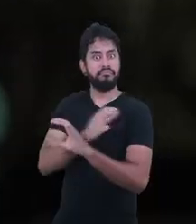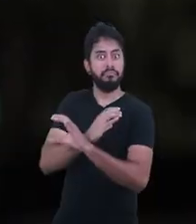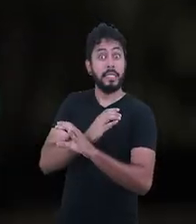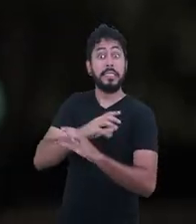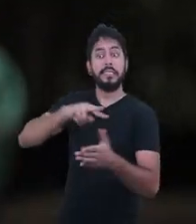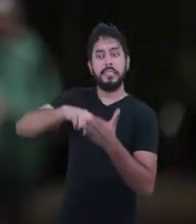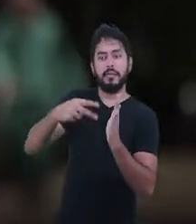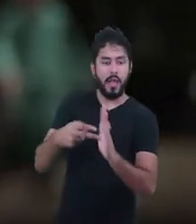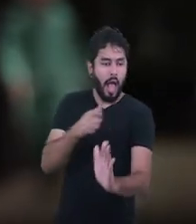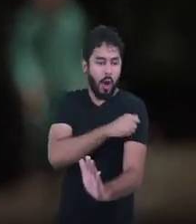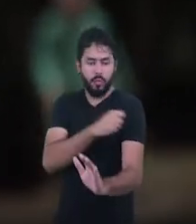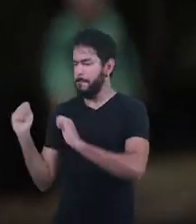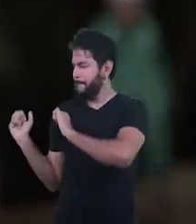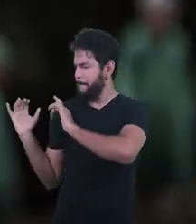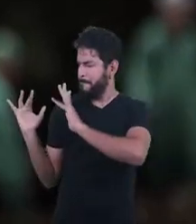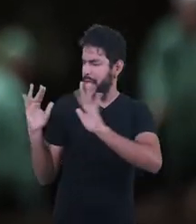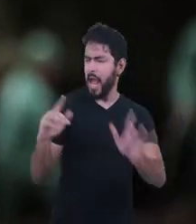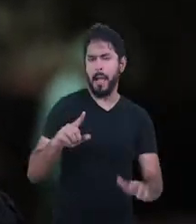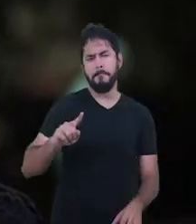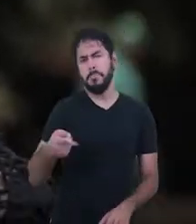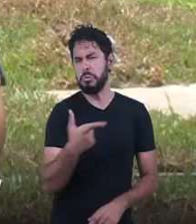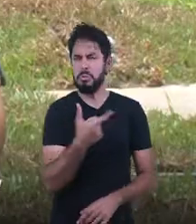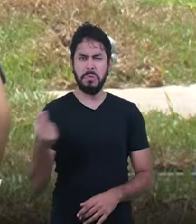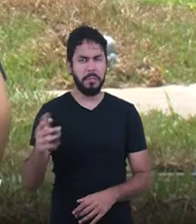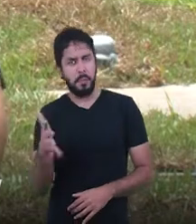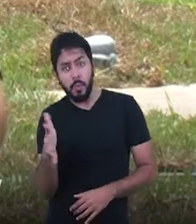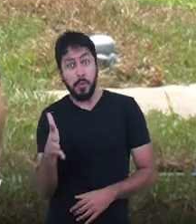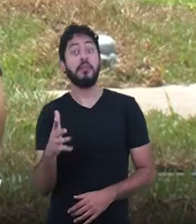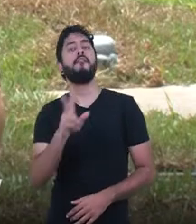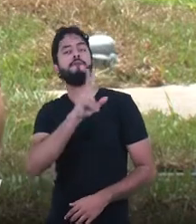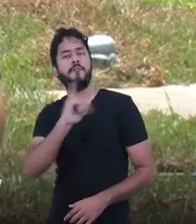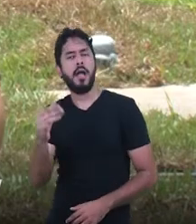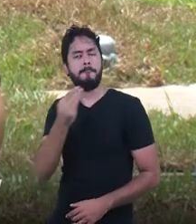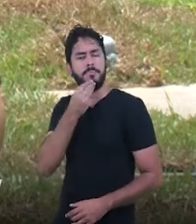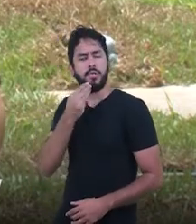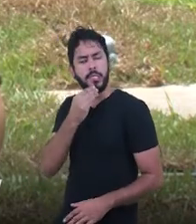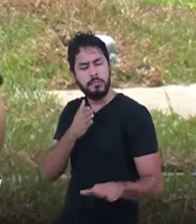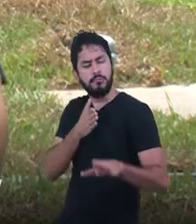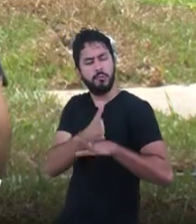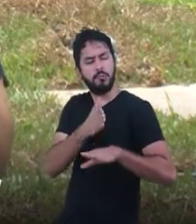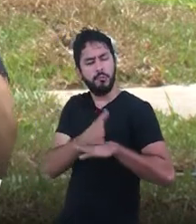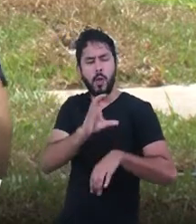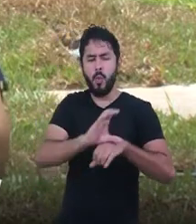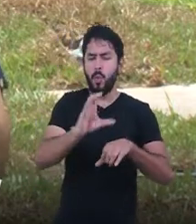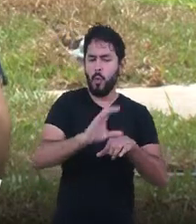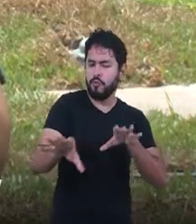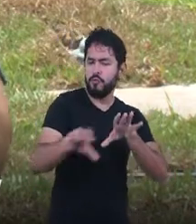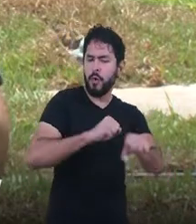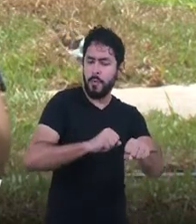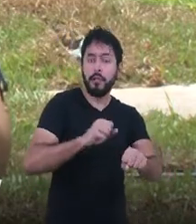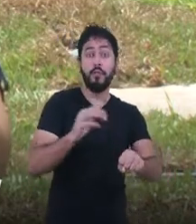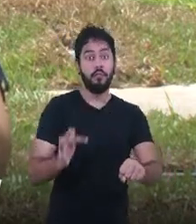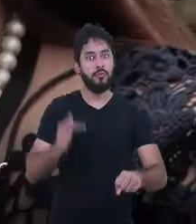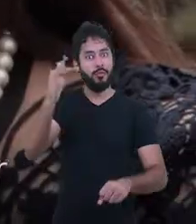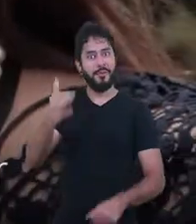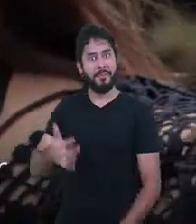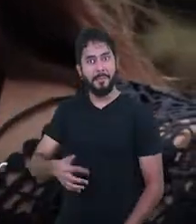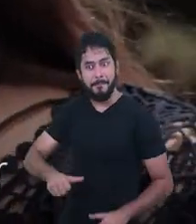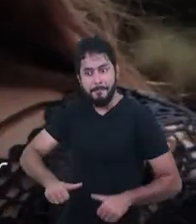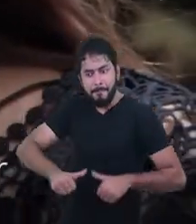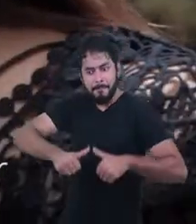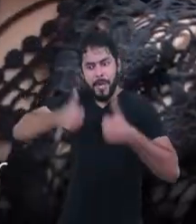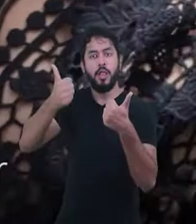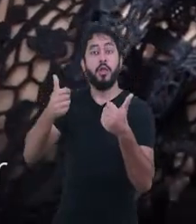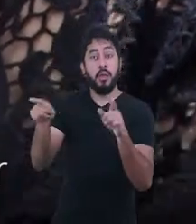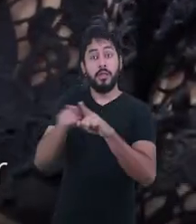Palmares? Significa que pelo menos 1.200 jovens vão ter a oportunidade de ter um futuro melhor, de ter uma